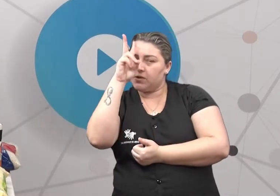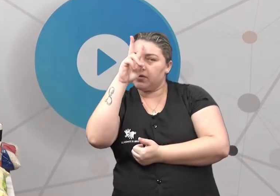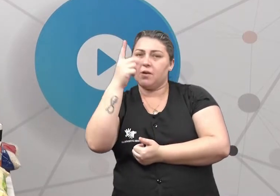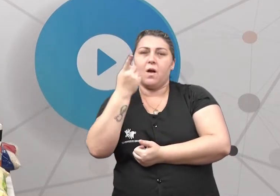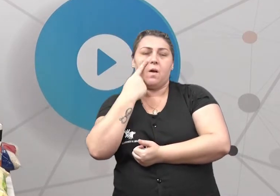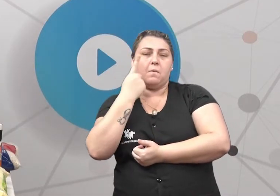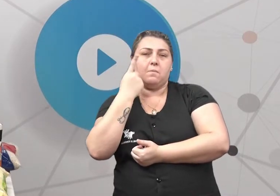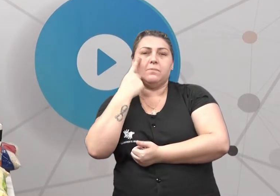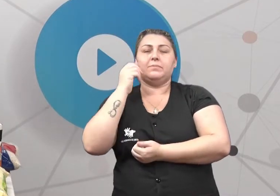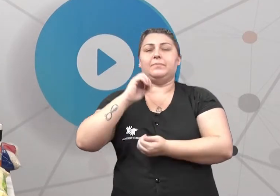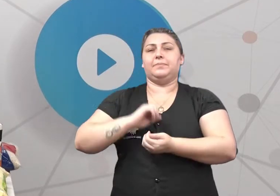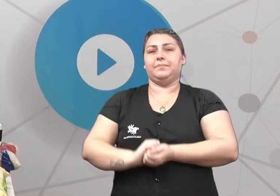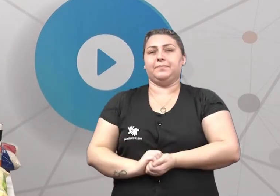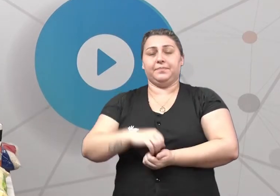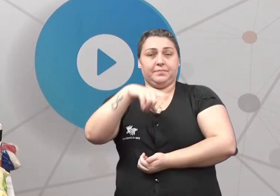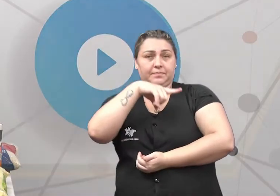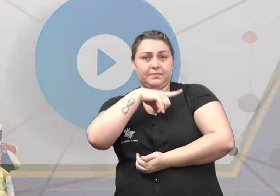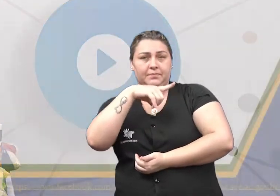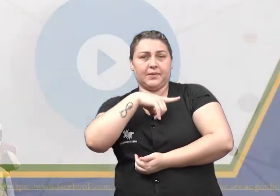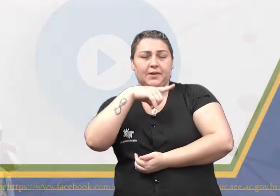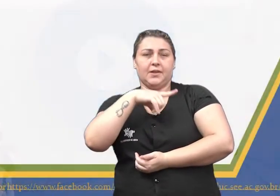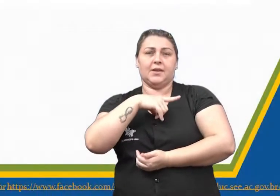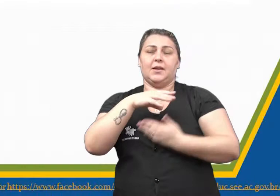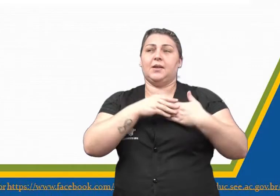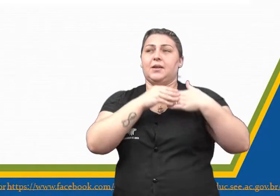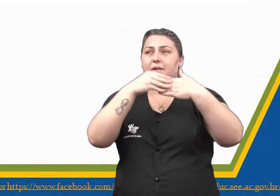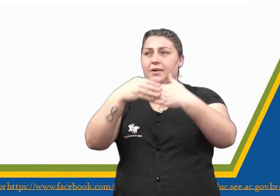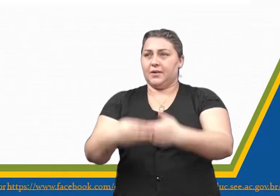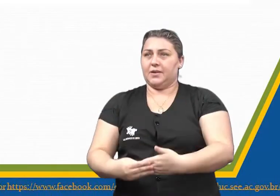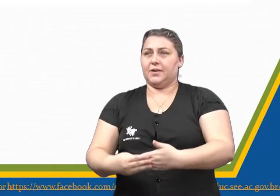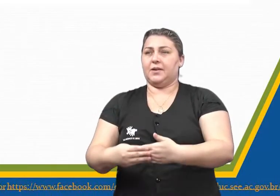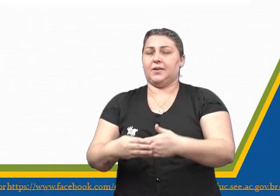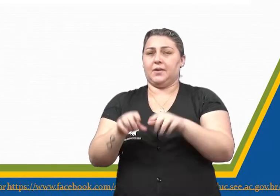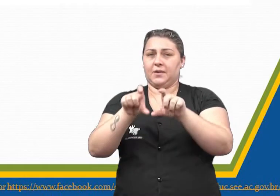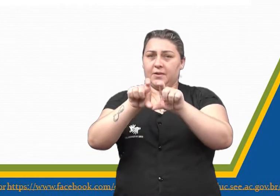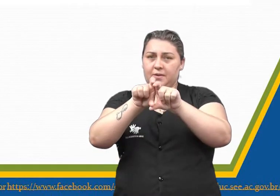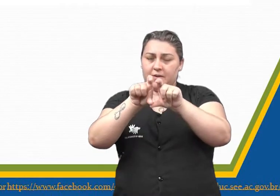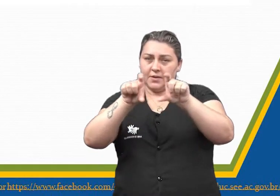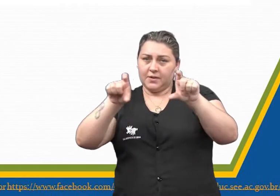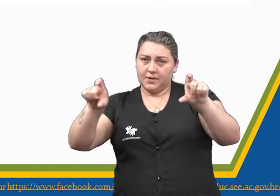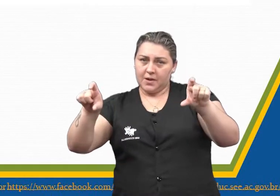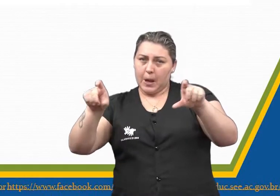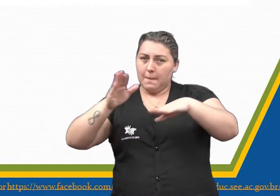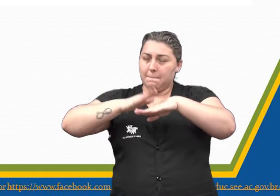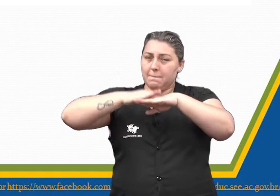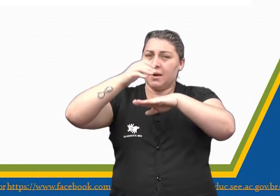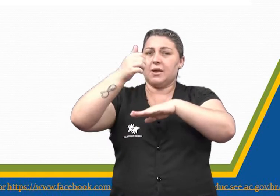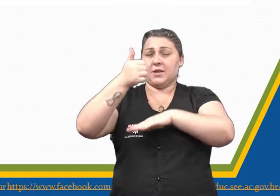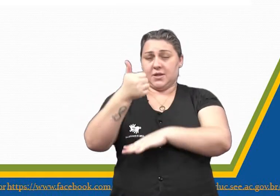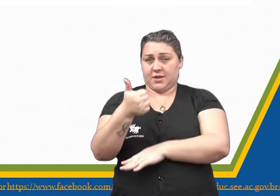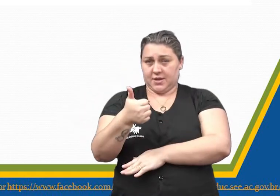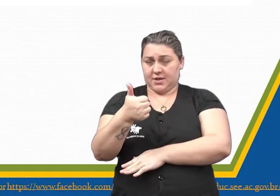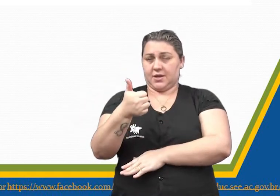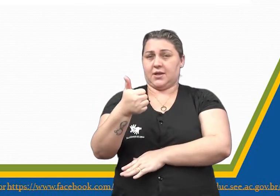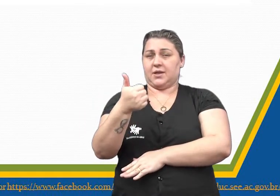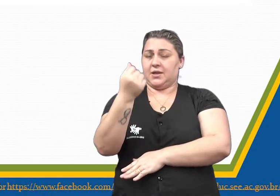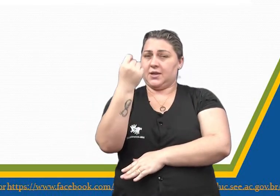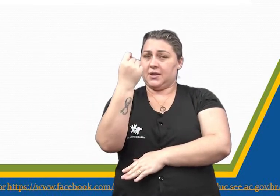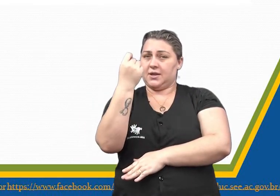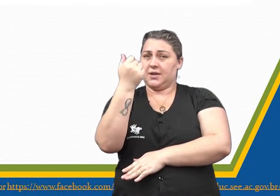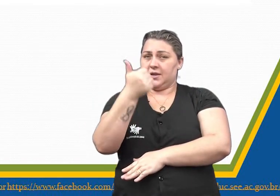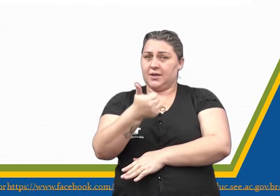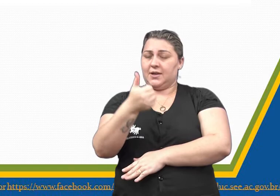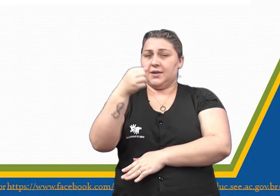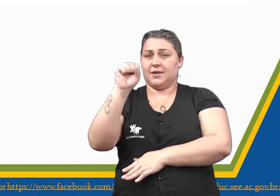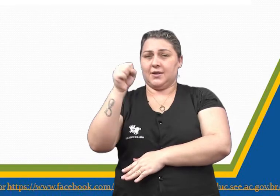olha só, nós temos aí, eu peguei uma embalagem de uma quantidade maior. Nesse caso aí, ele